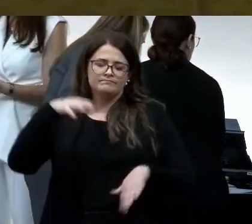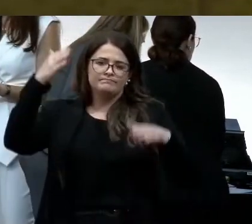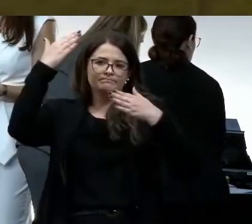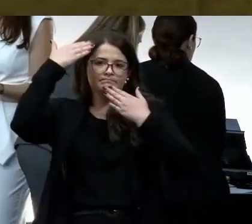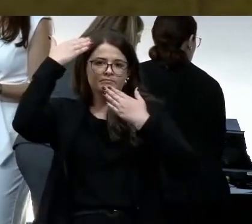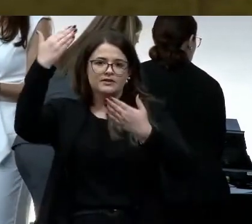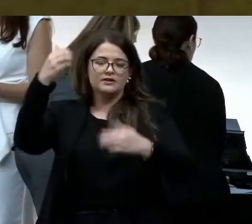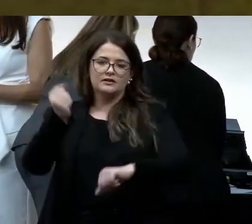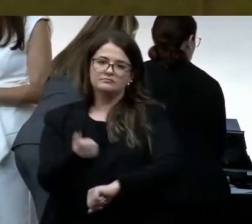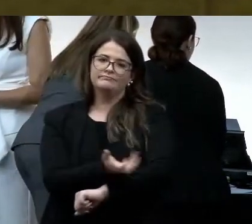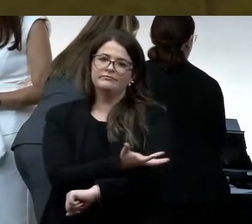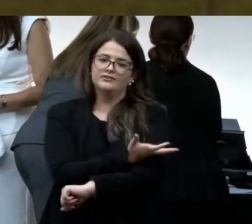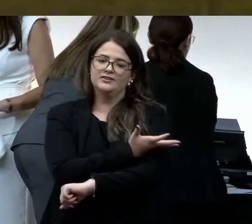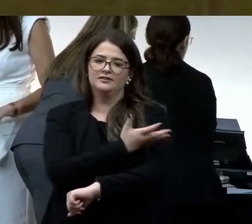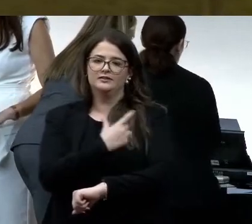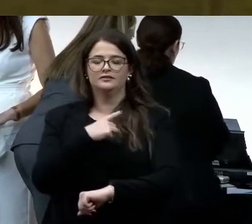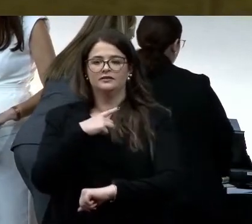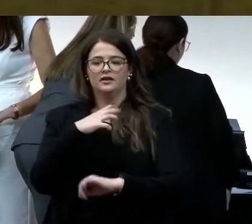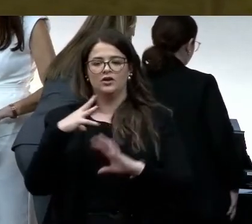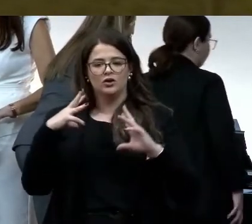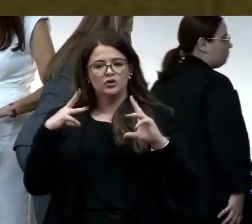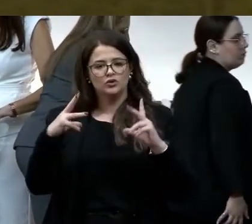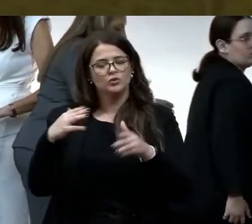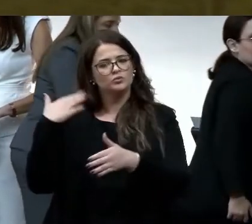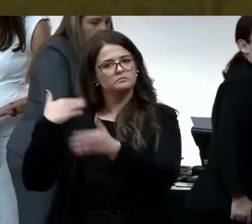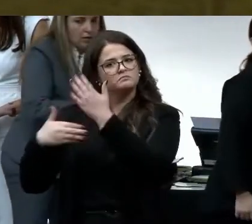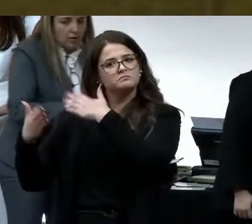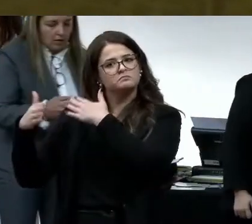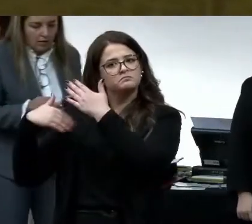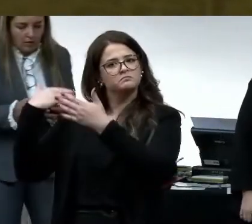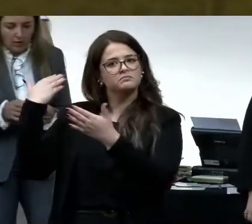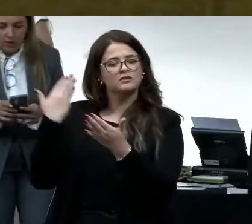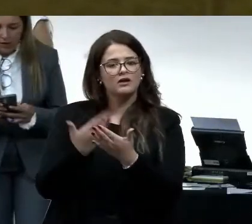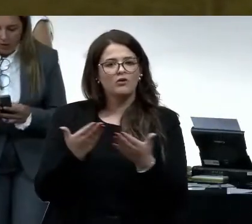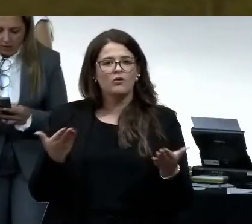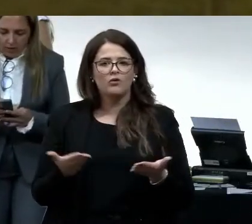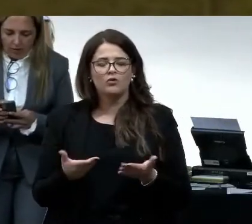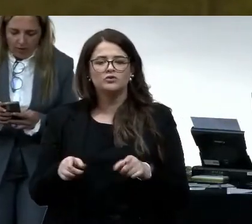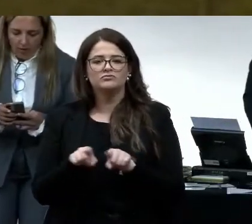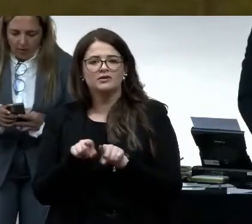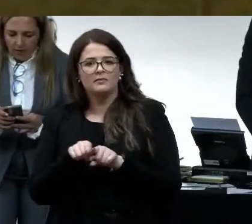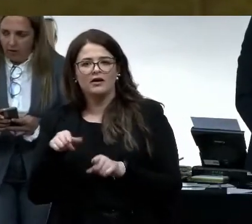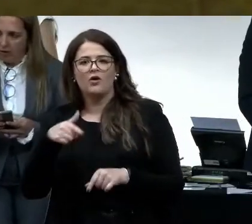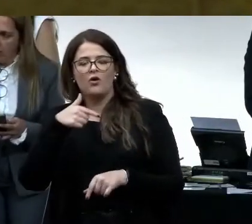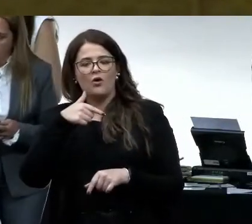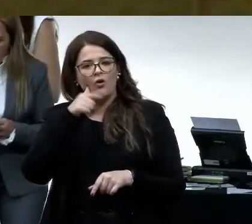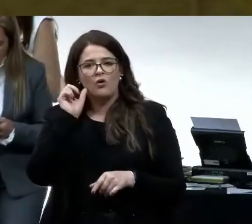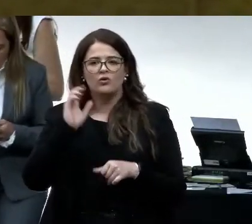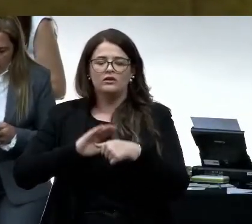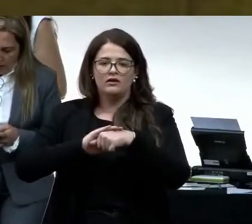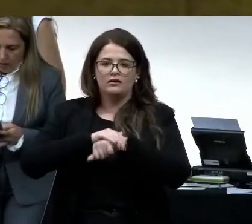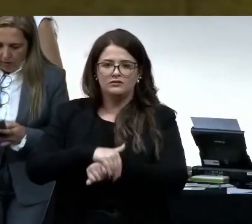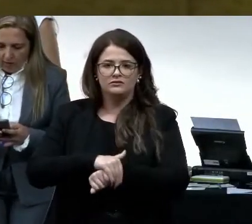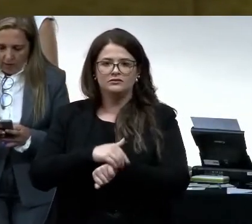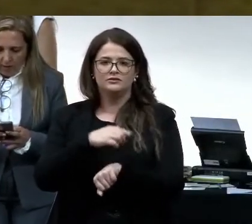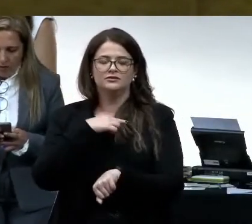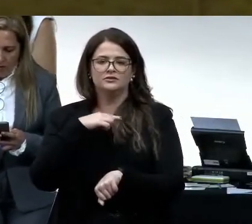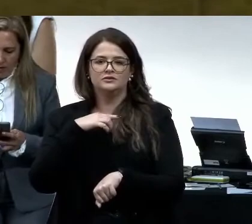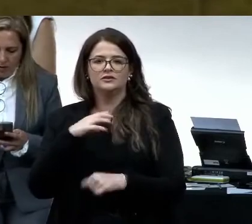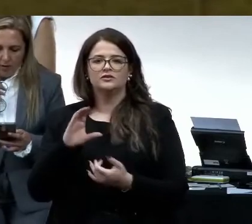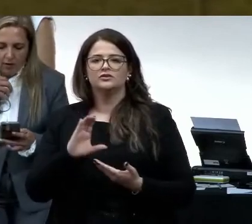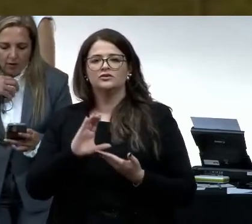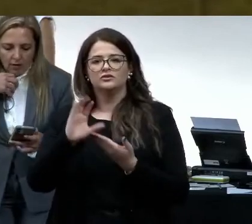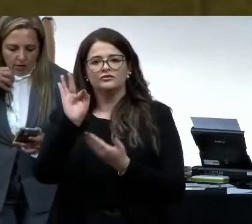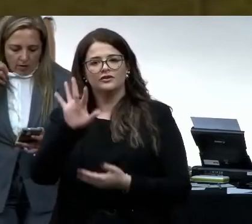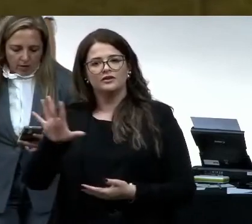muito emocionado por tudo que passamos na noite de ontem, quando o Conselho Federal